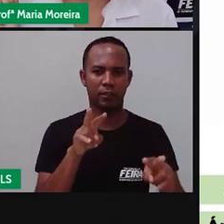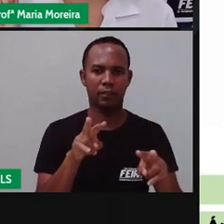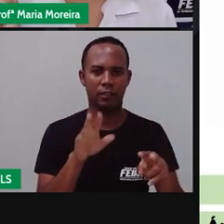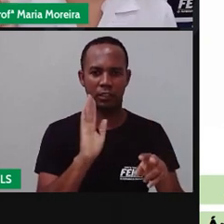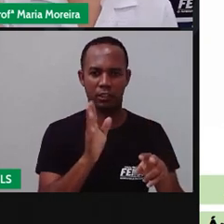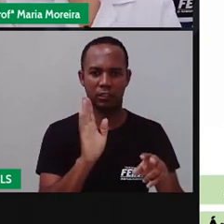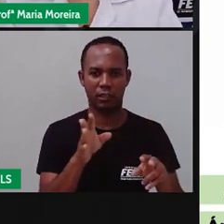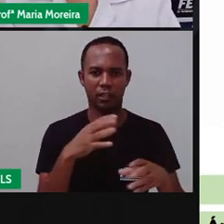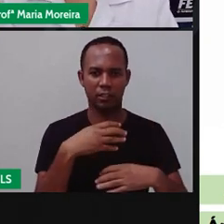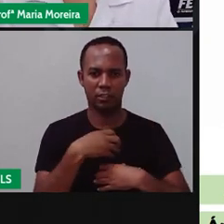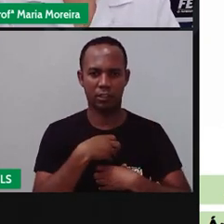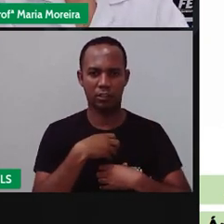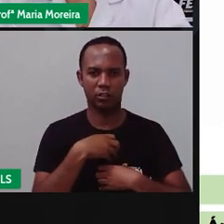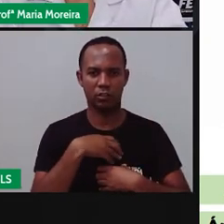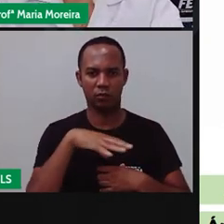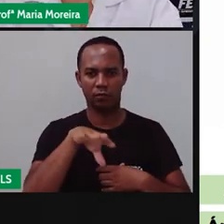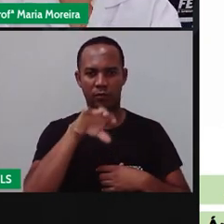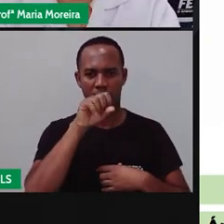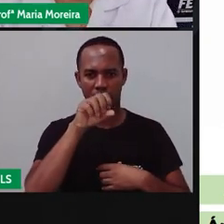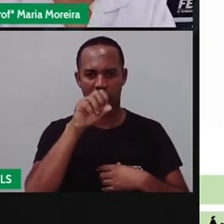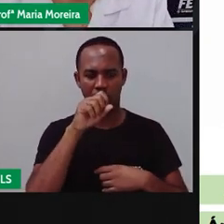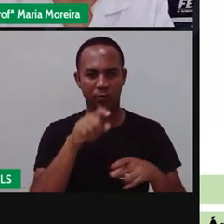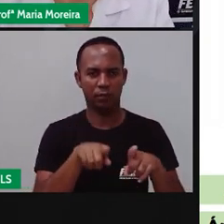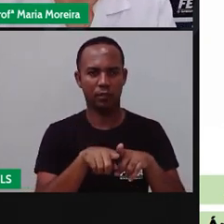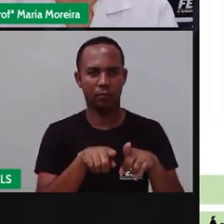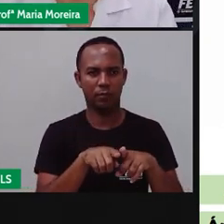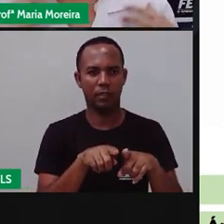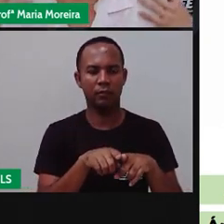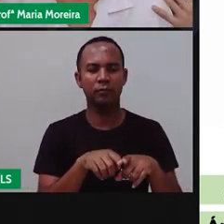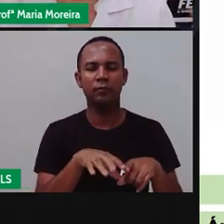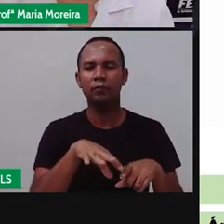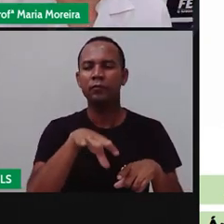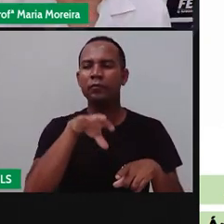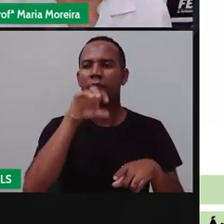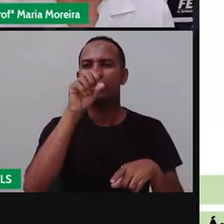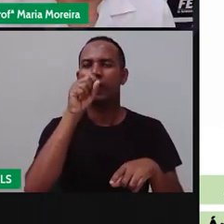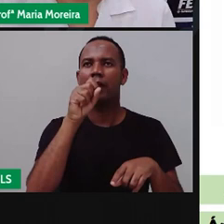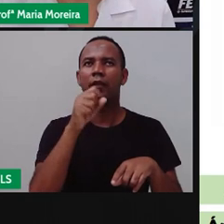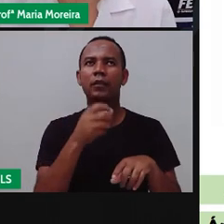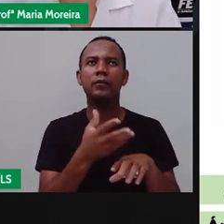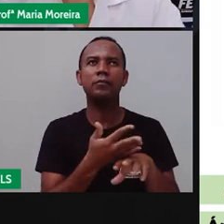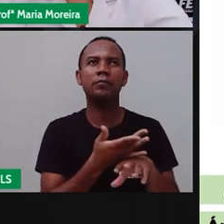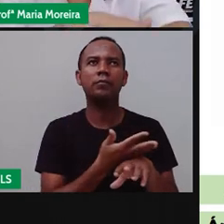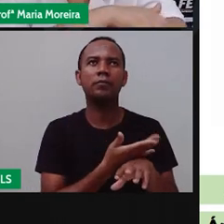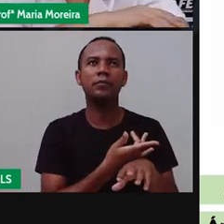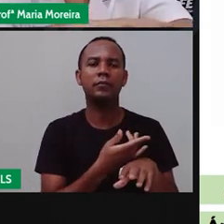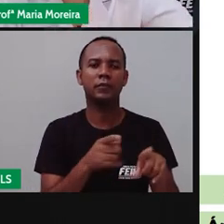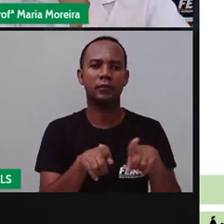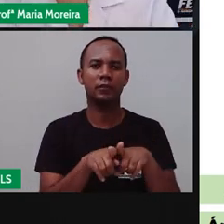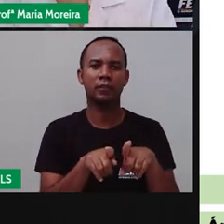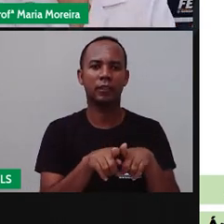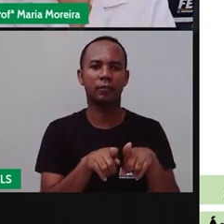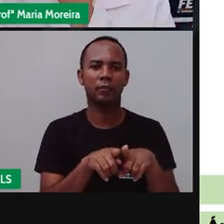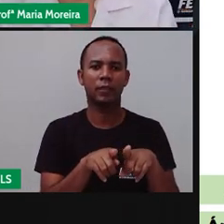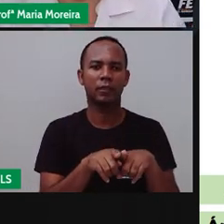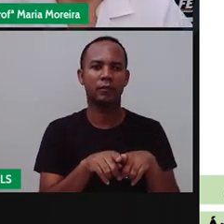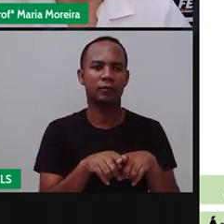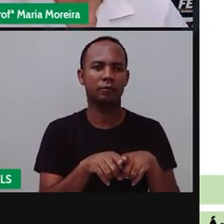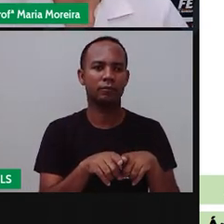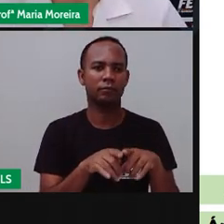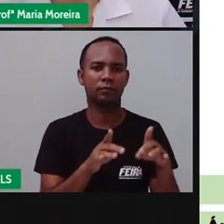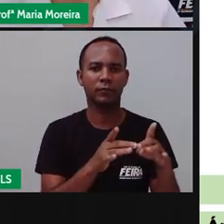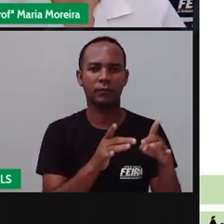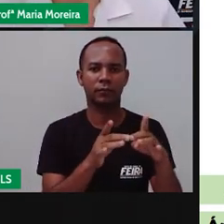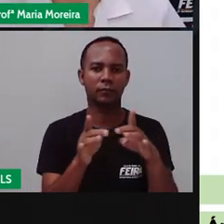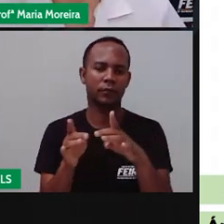cheirinho, Anderson? E o quê? A temperatura, as sensações que a gente sente, o quê? No tato,